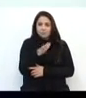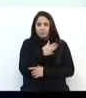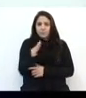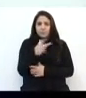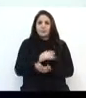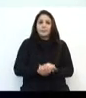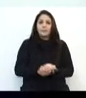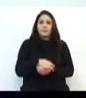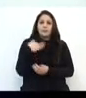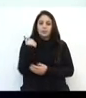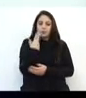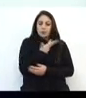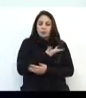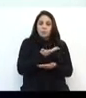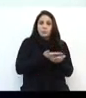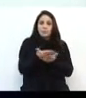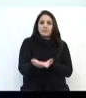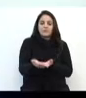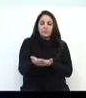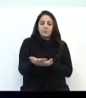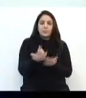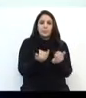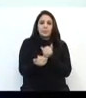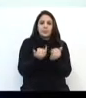Então, vamos dizer, nós partimos